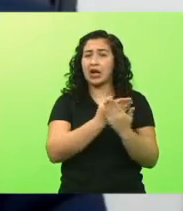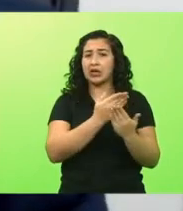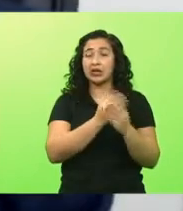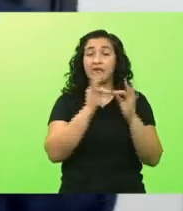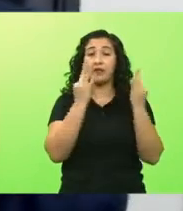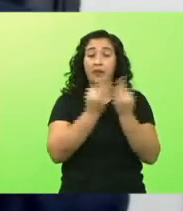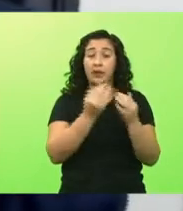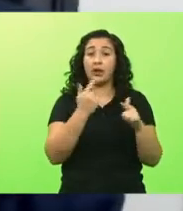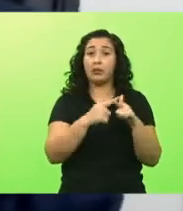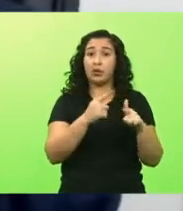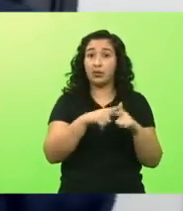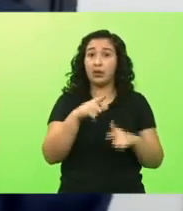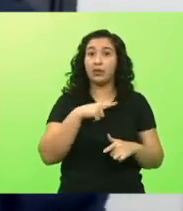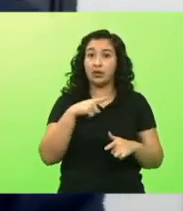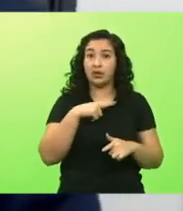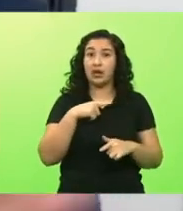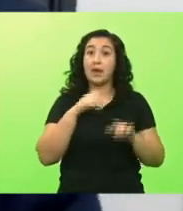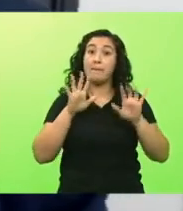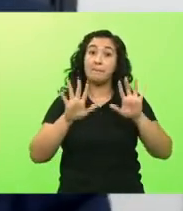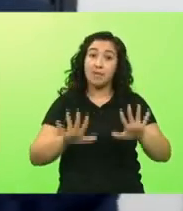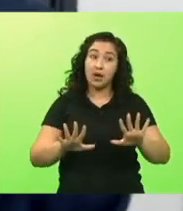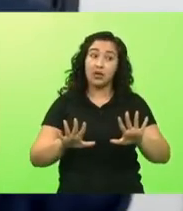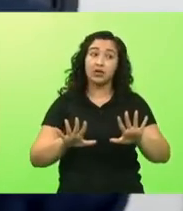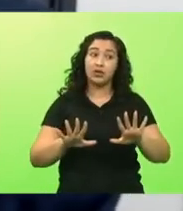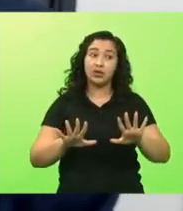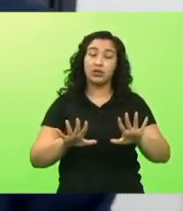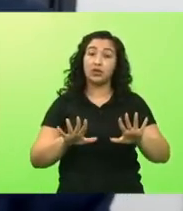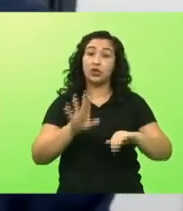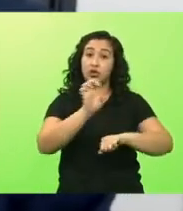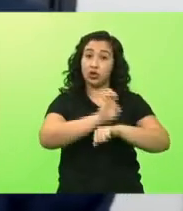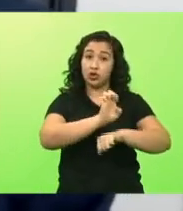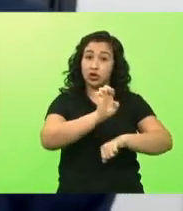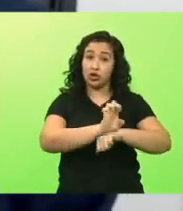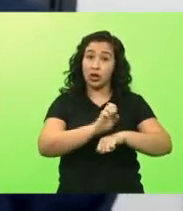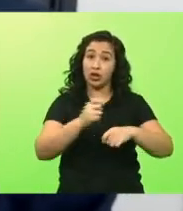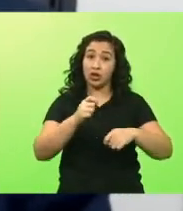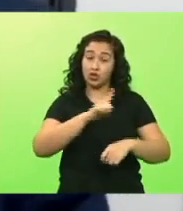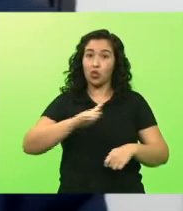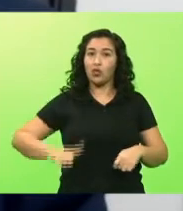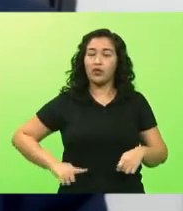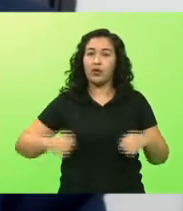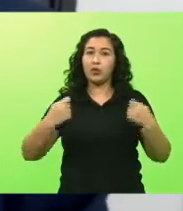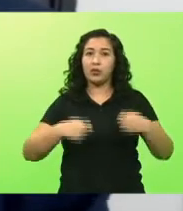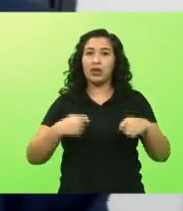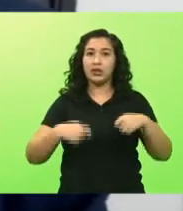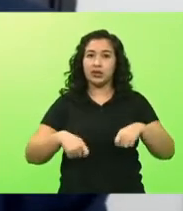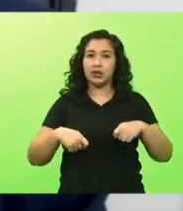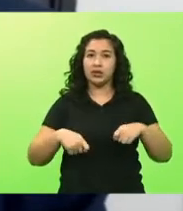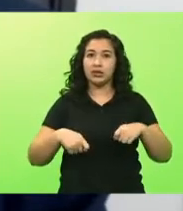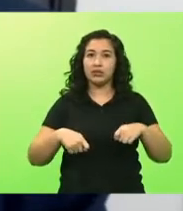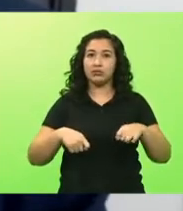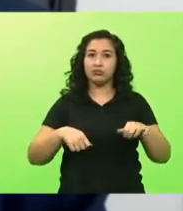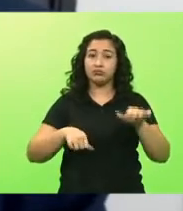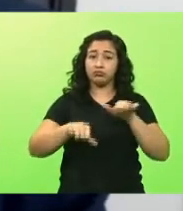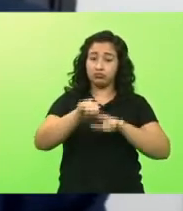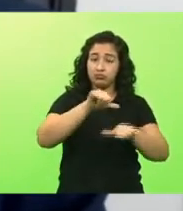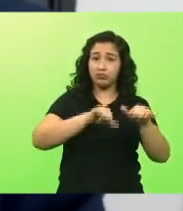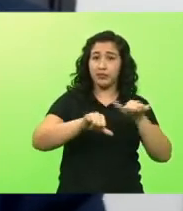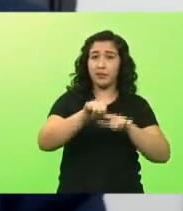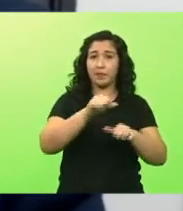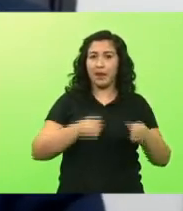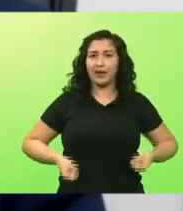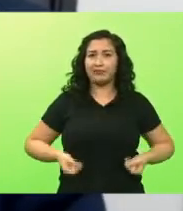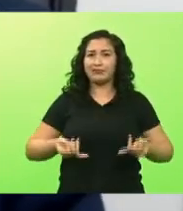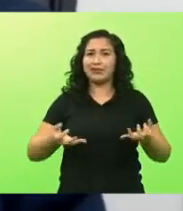dificuldade, mas para isso o Estado tem que se adequar. Então, em vez de gastar 43